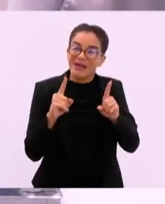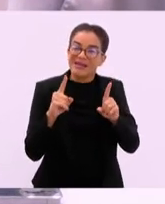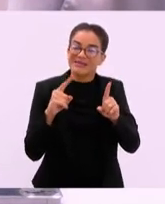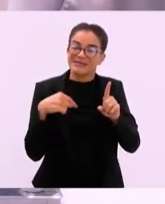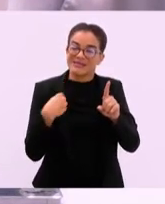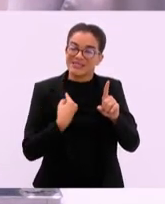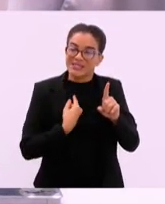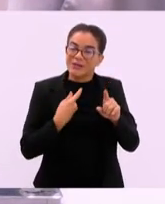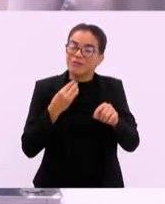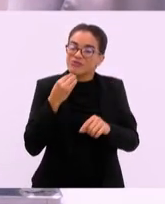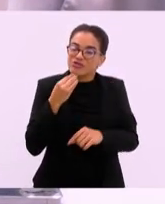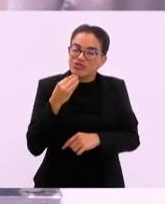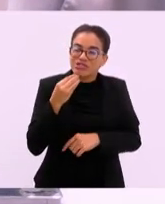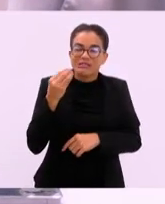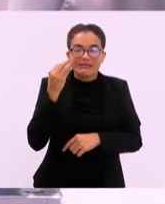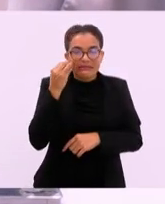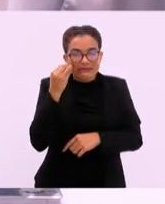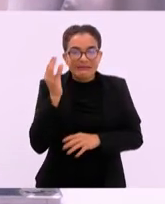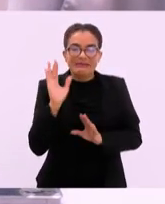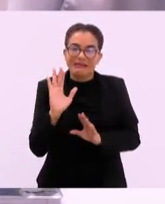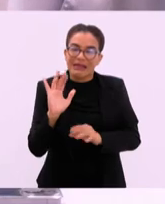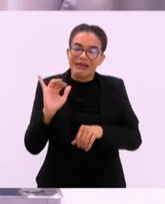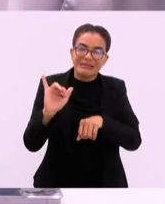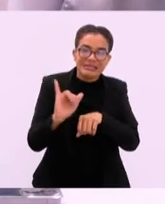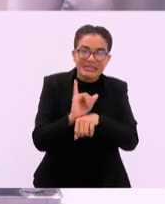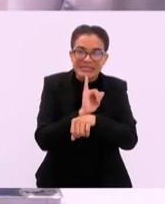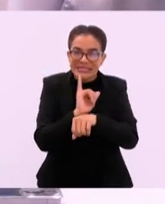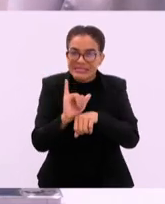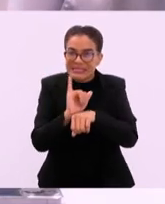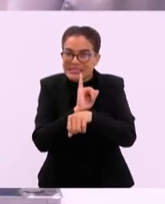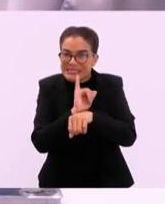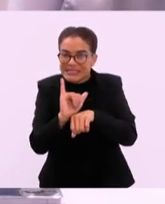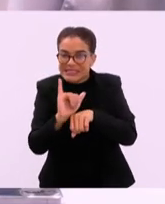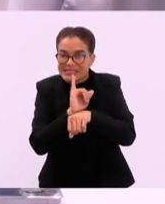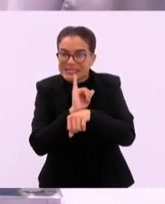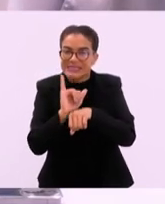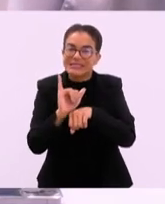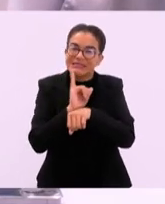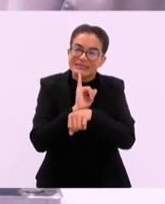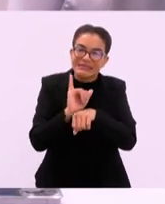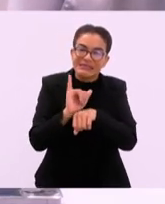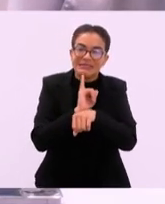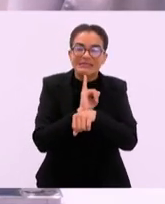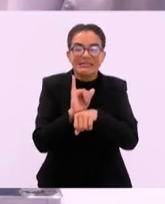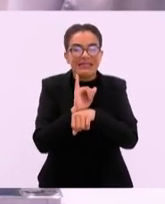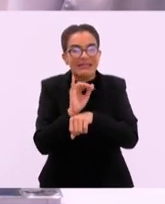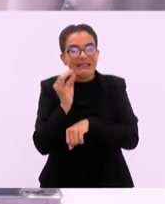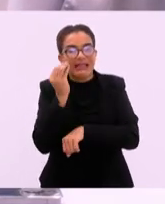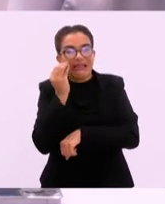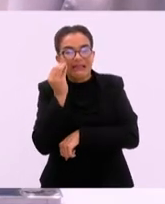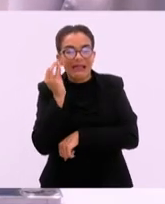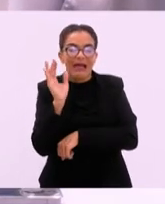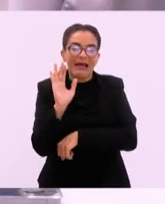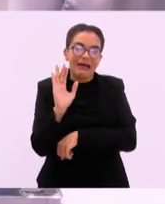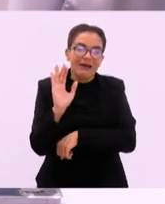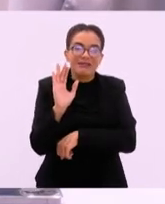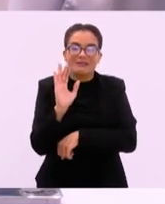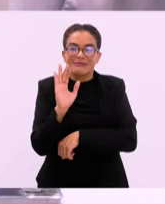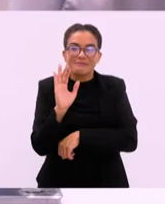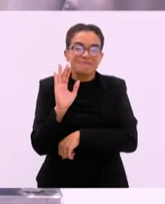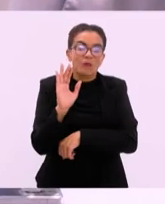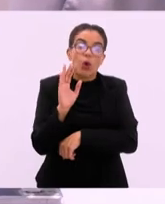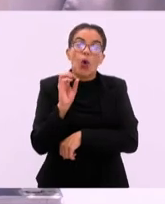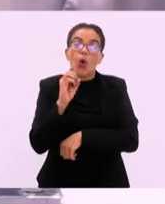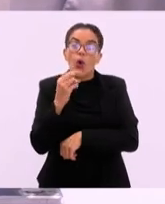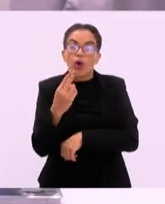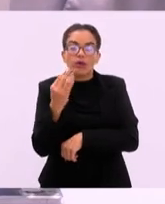tentar alguma medida nossa aqui de tentar driblar alguma forma esse, ou